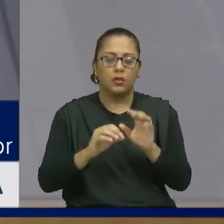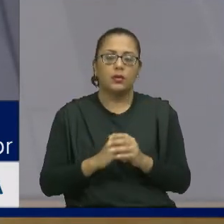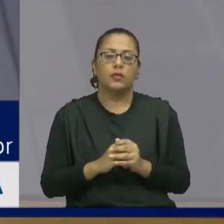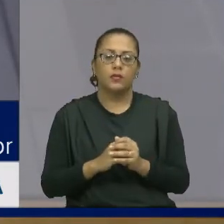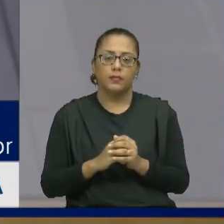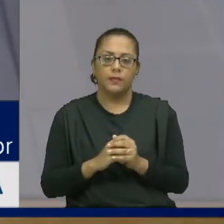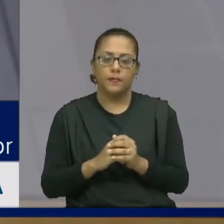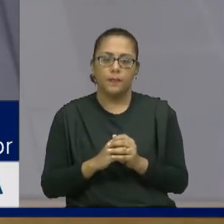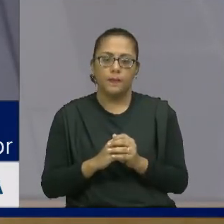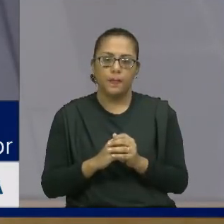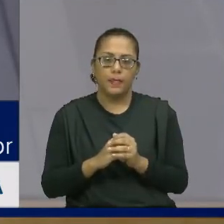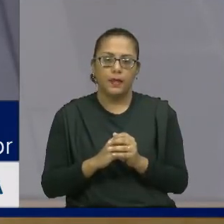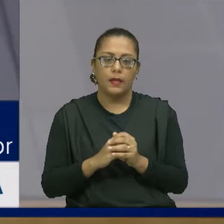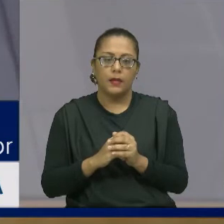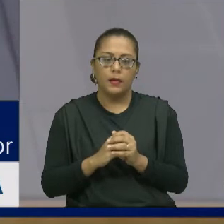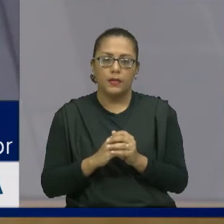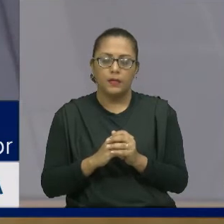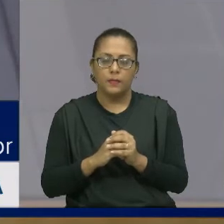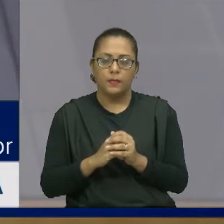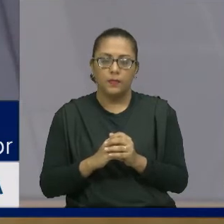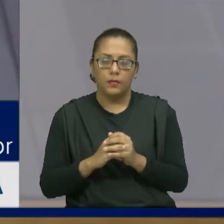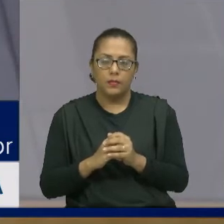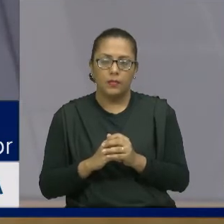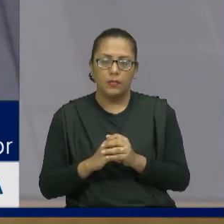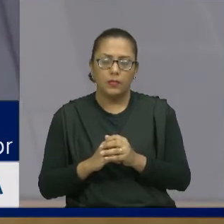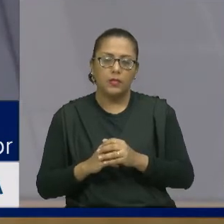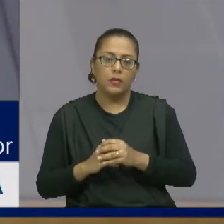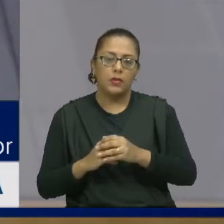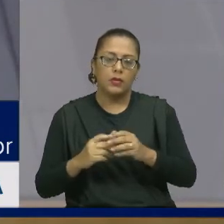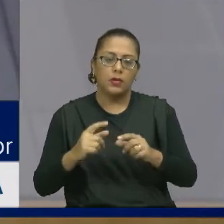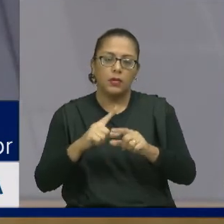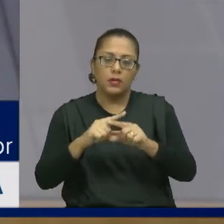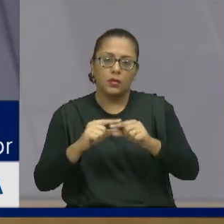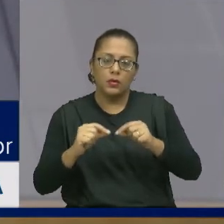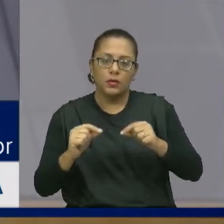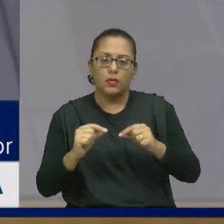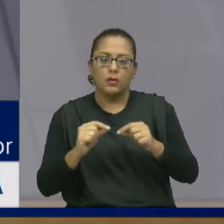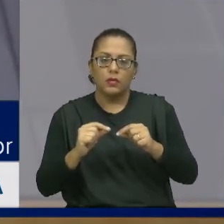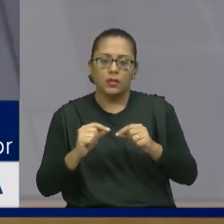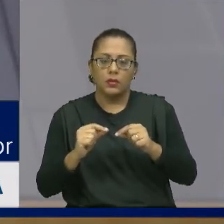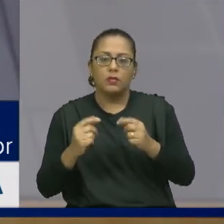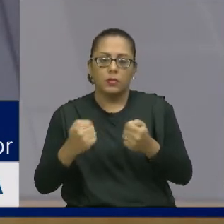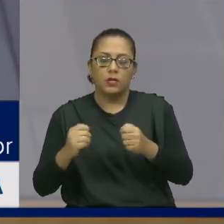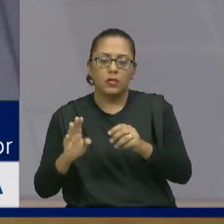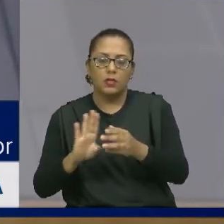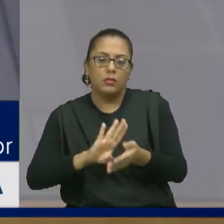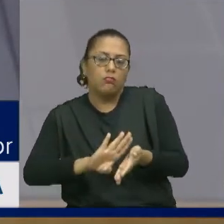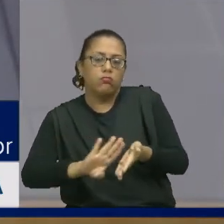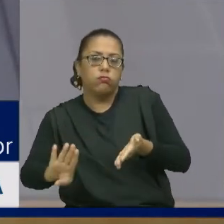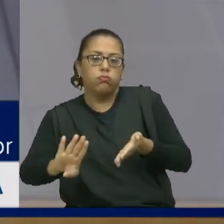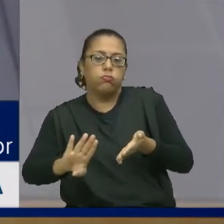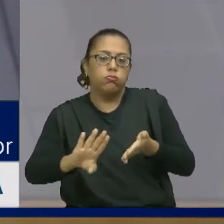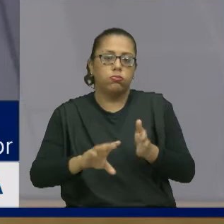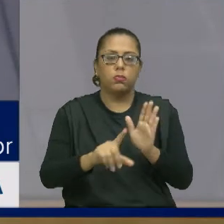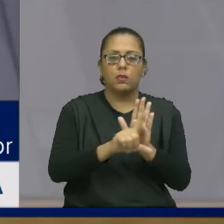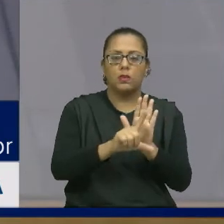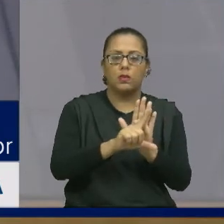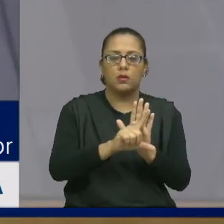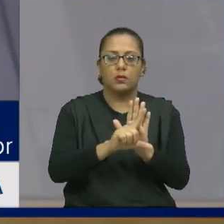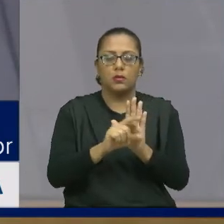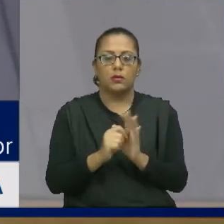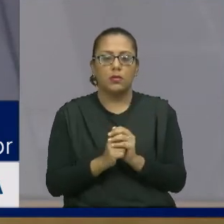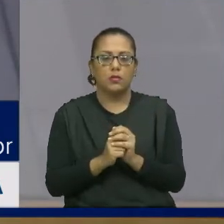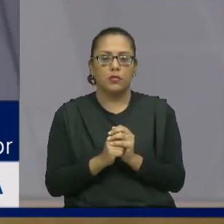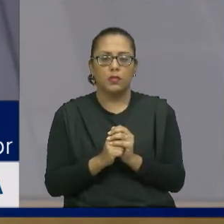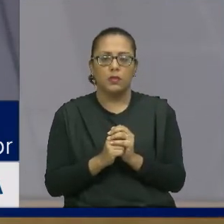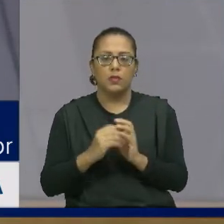o parágrafo único do artigo 8º deve ser retirado do texto. C.